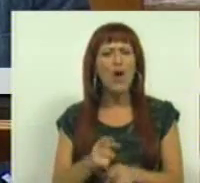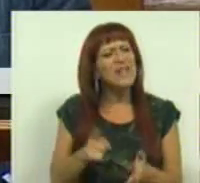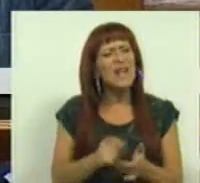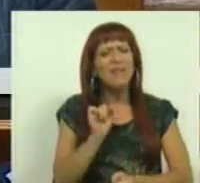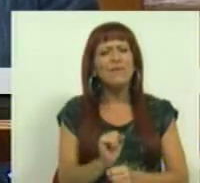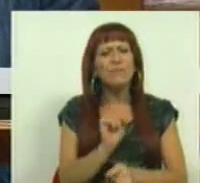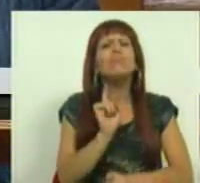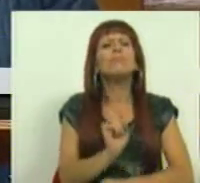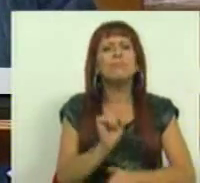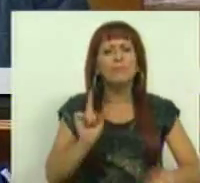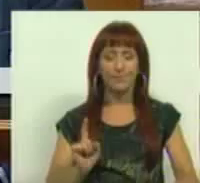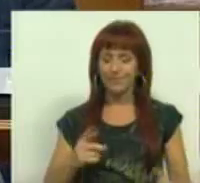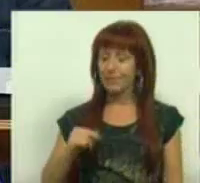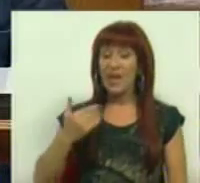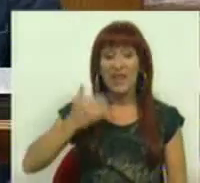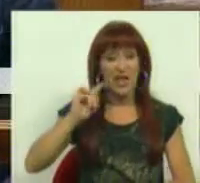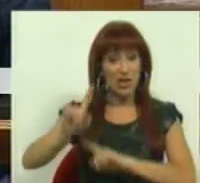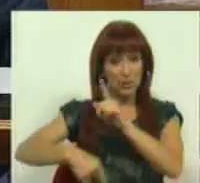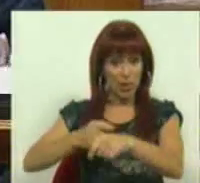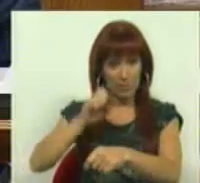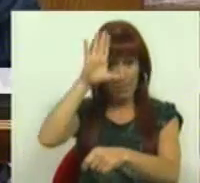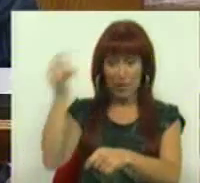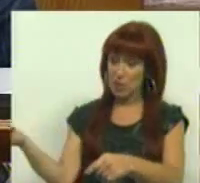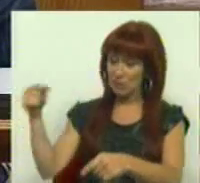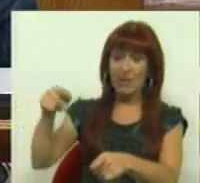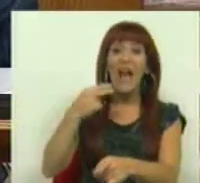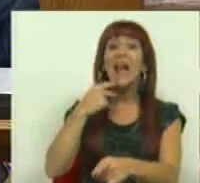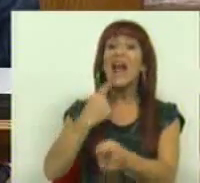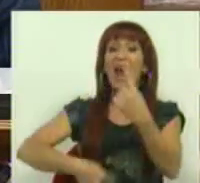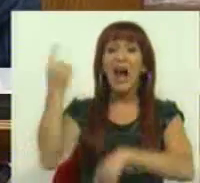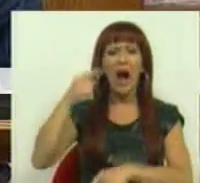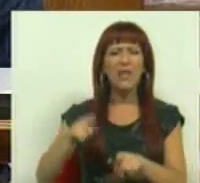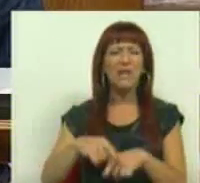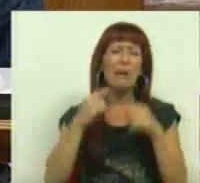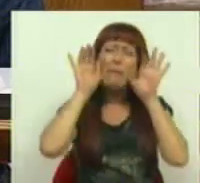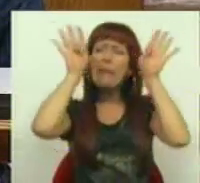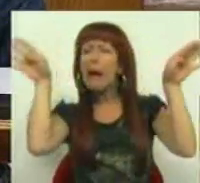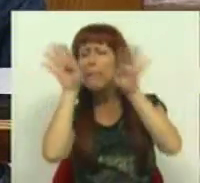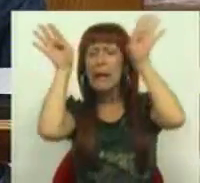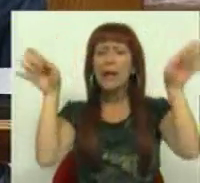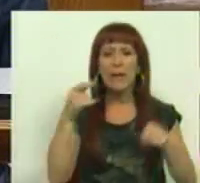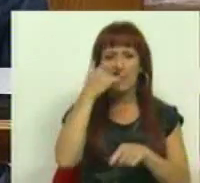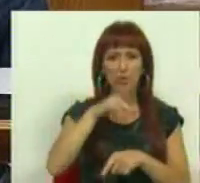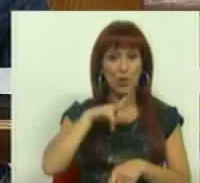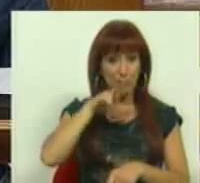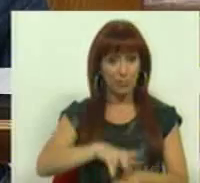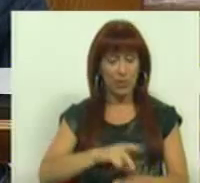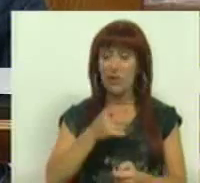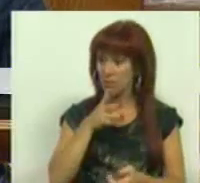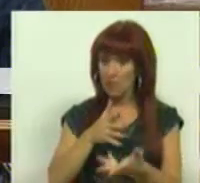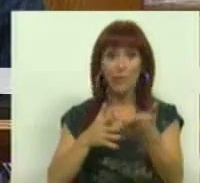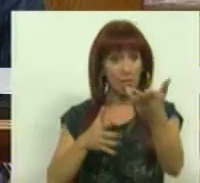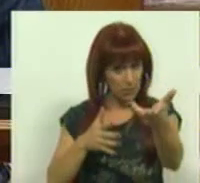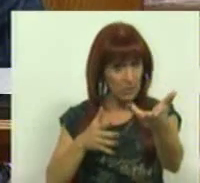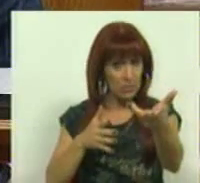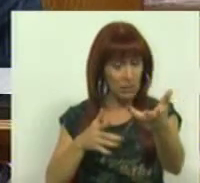necessidade. Dias depois do Primeiro-Ministro se ter queixado da pieguice dos cidadãos, dizendo